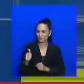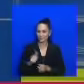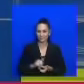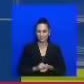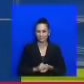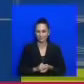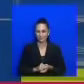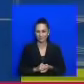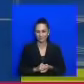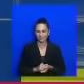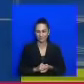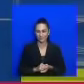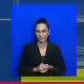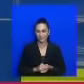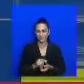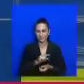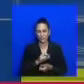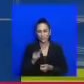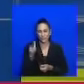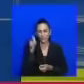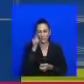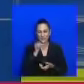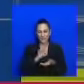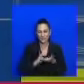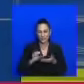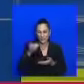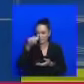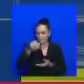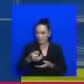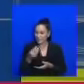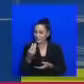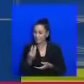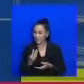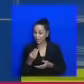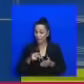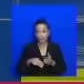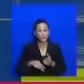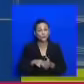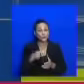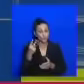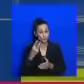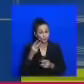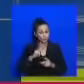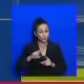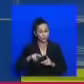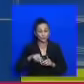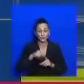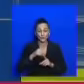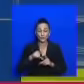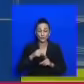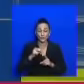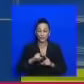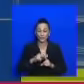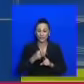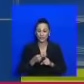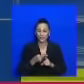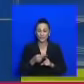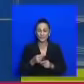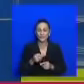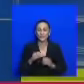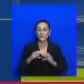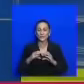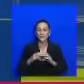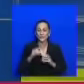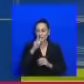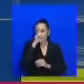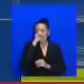11. Você ganha a partir de 3 acertos, também no segundo sorteio da dupla cena. Bola amarela, número